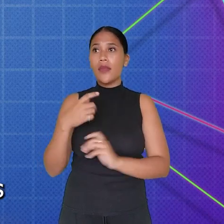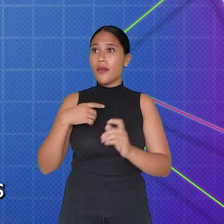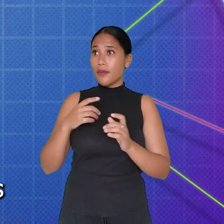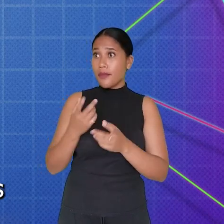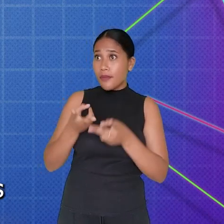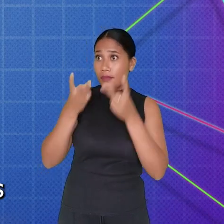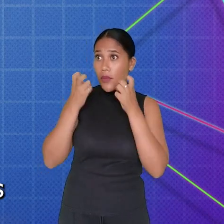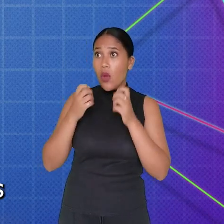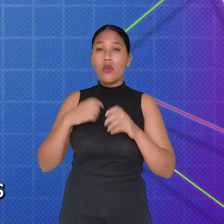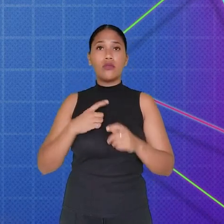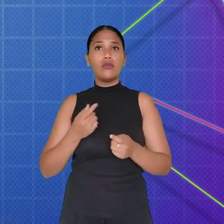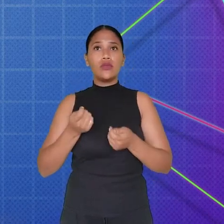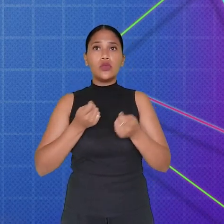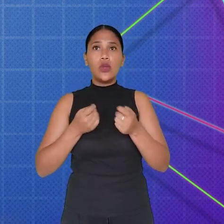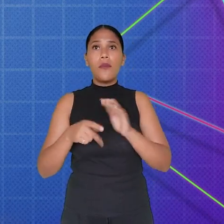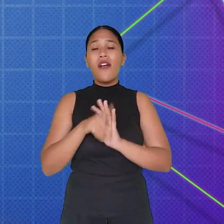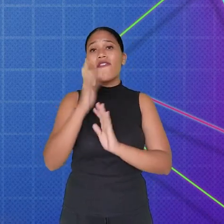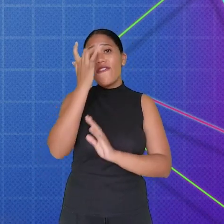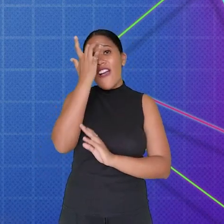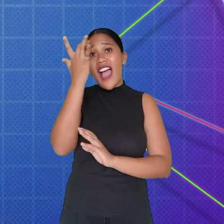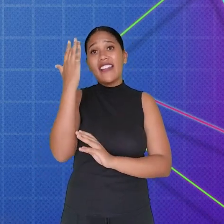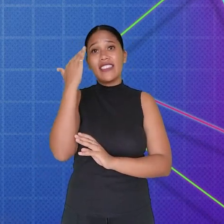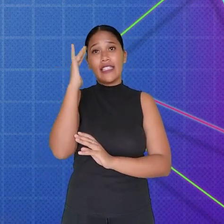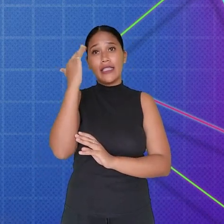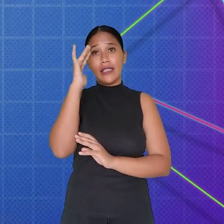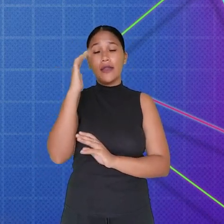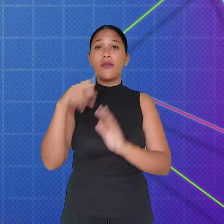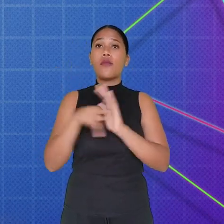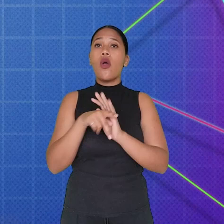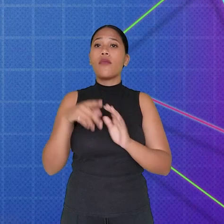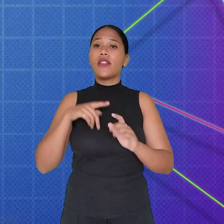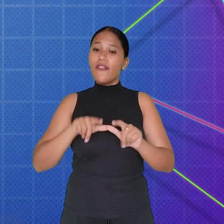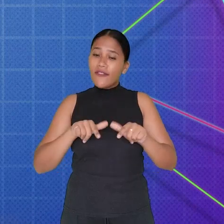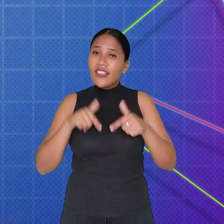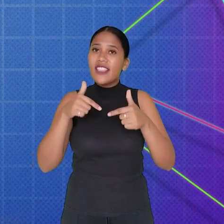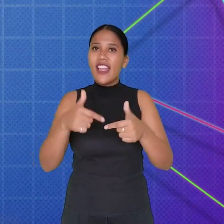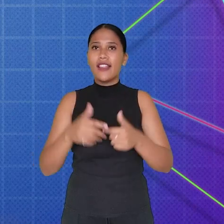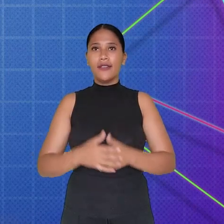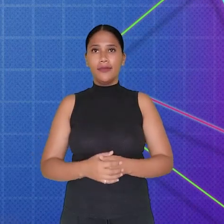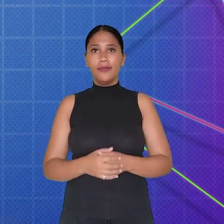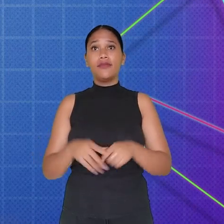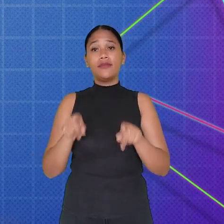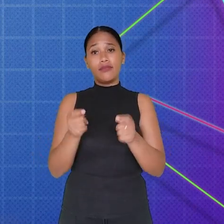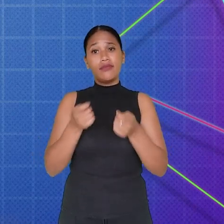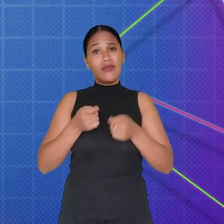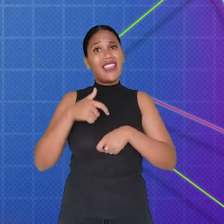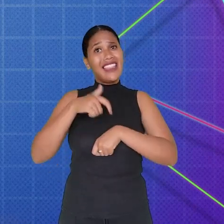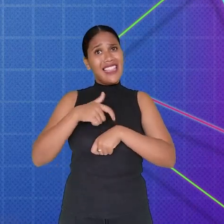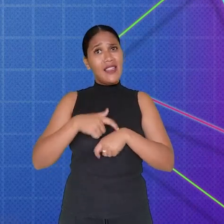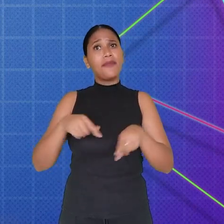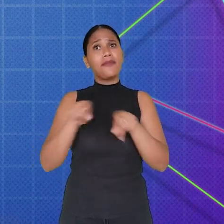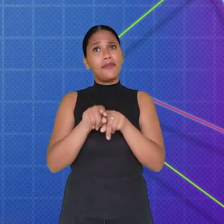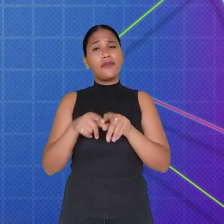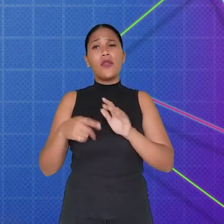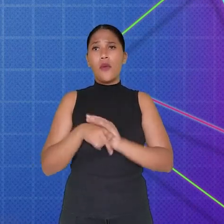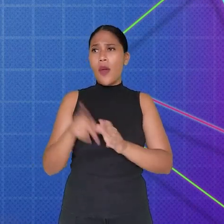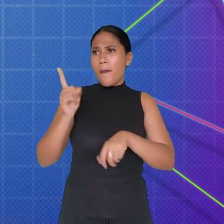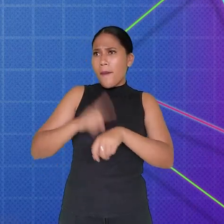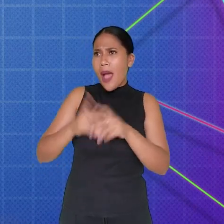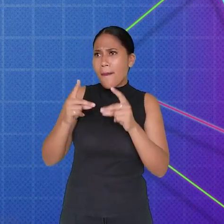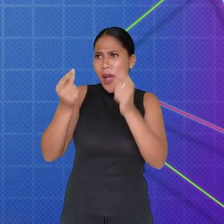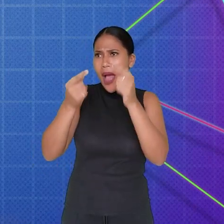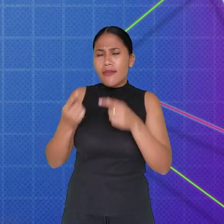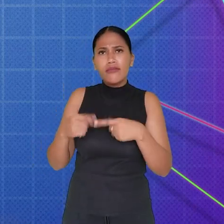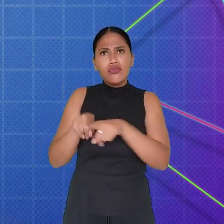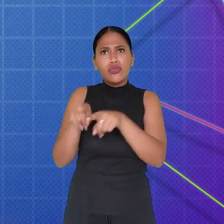escrever códigos mais curtos e mais fáceis de entender, tornando o código mais eficiente. Economia de tempo. Ao automatizar